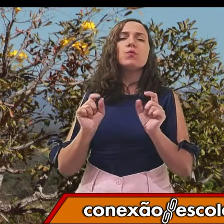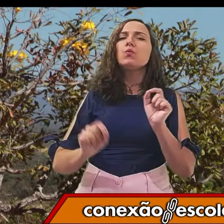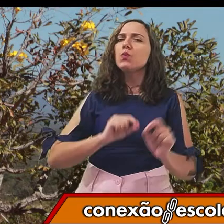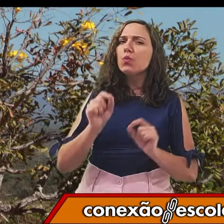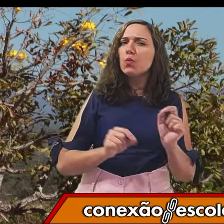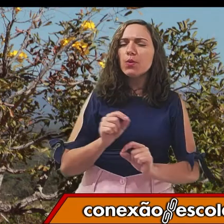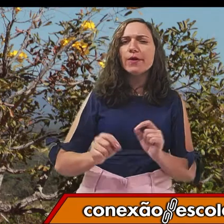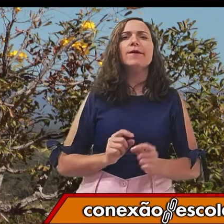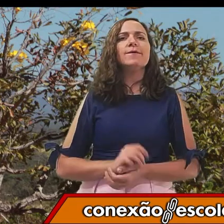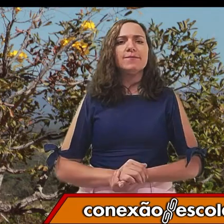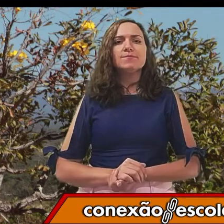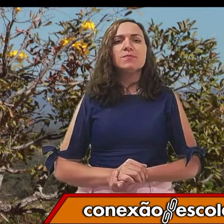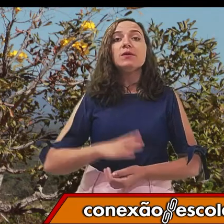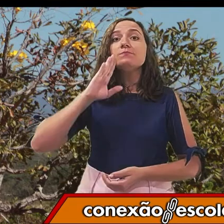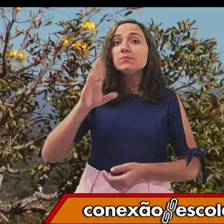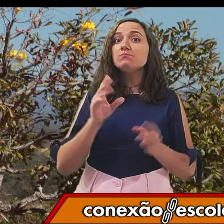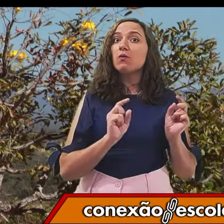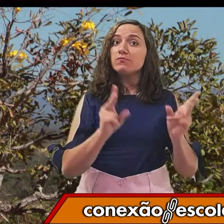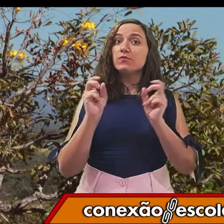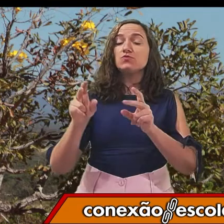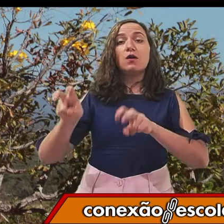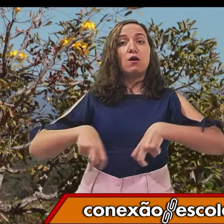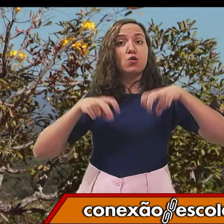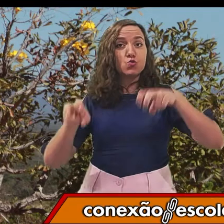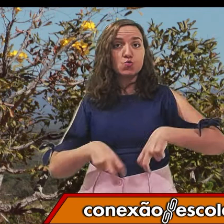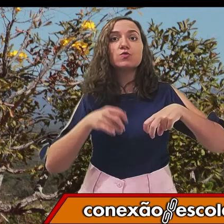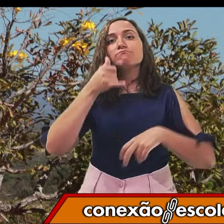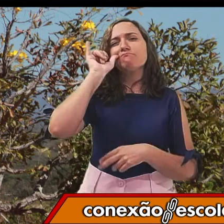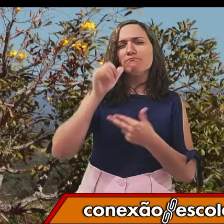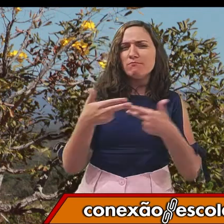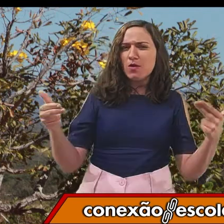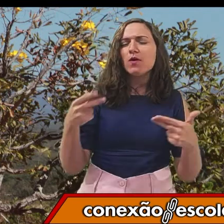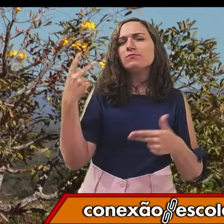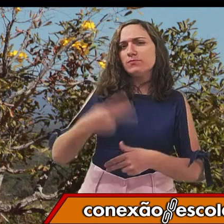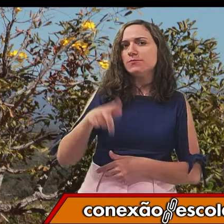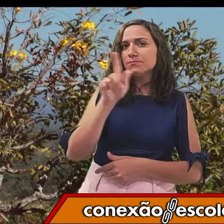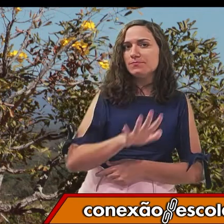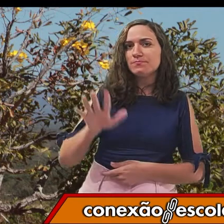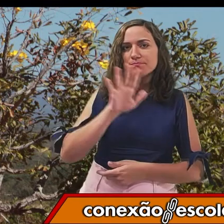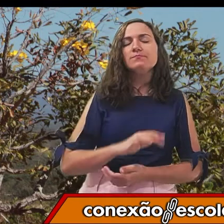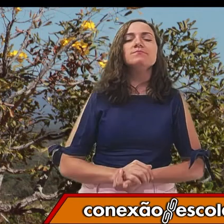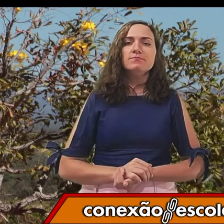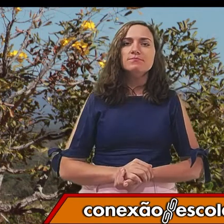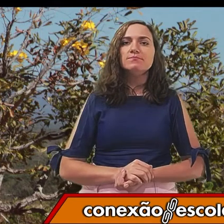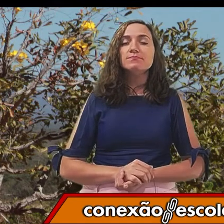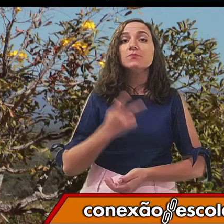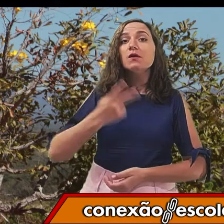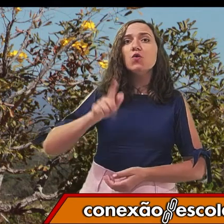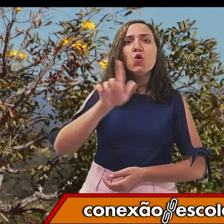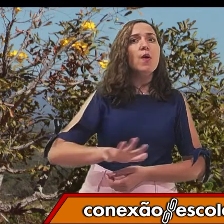serviços, especialmente o comércio de produtos agrícolas e pecuários, produzidos na região. Aqui houve